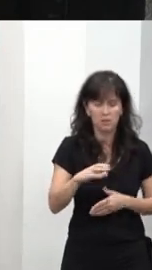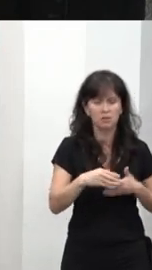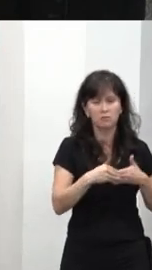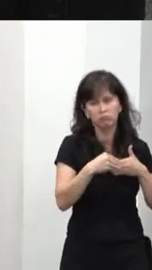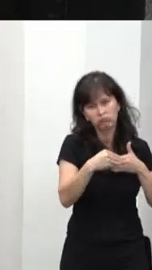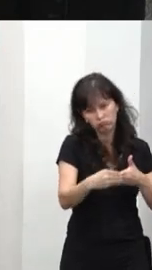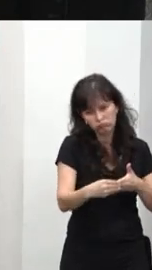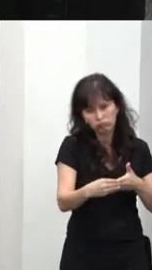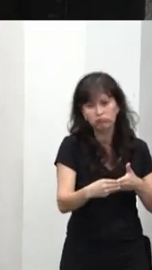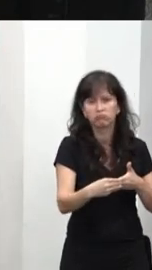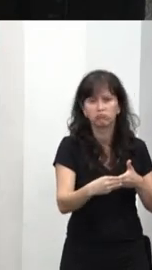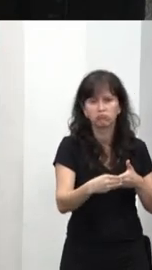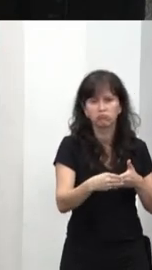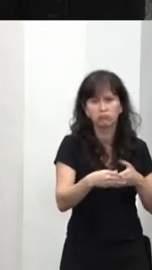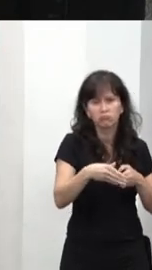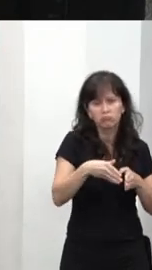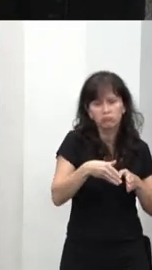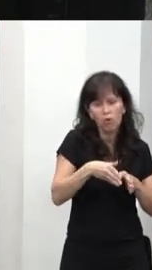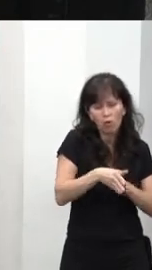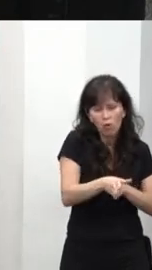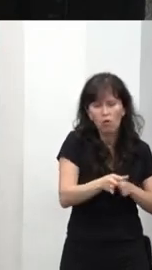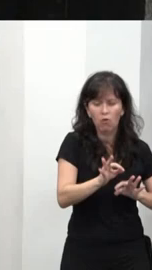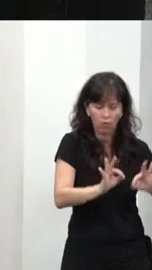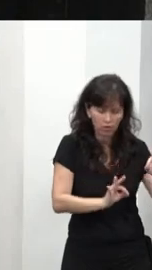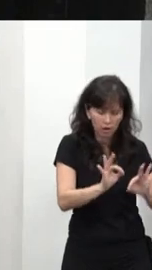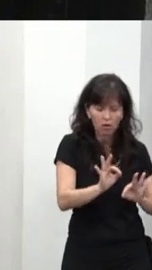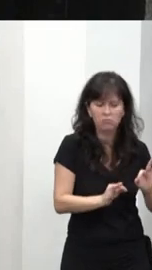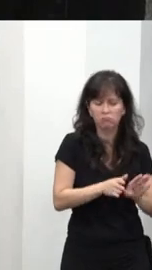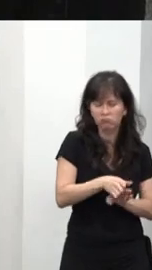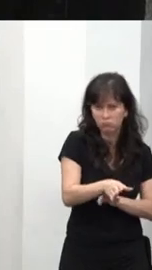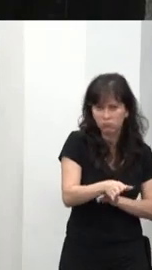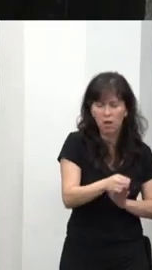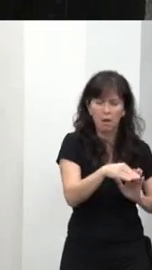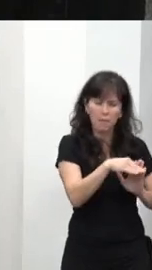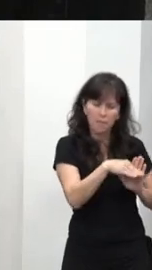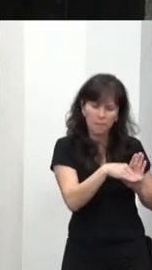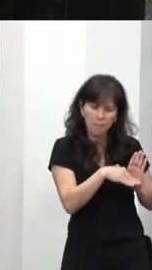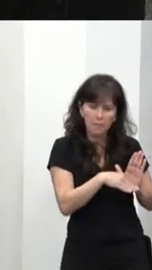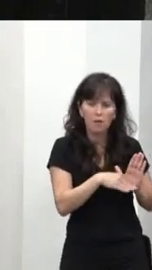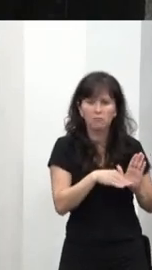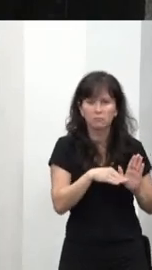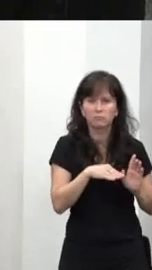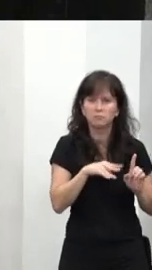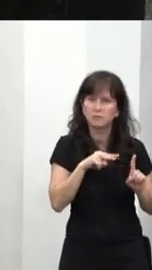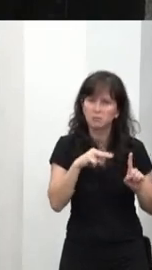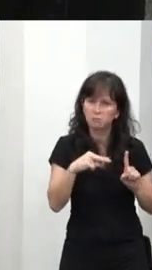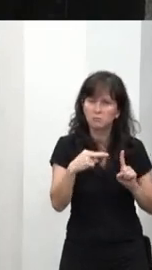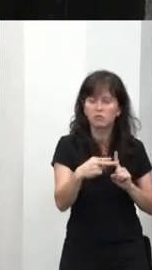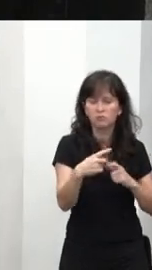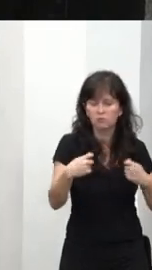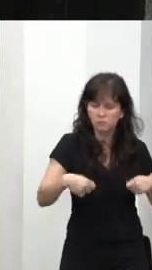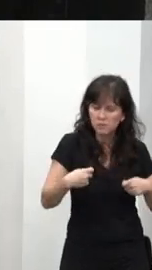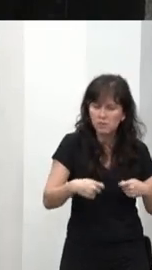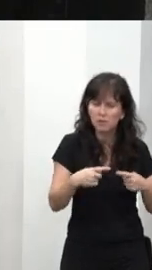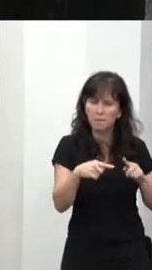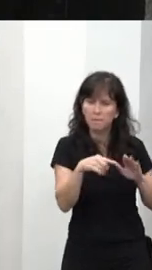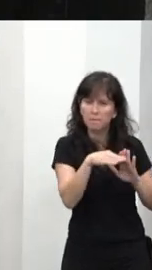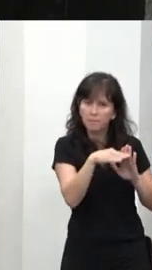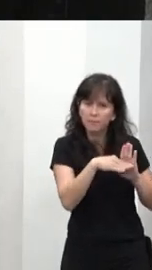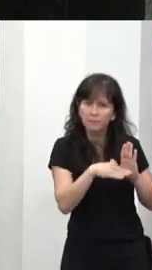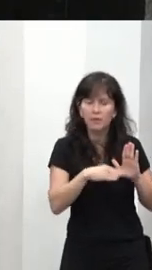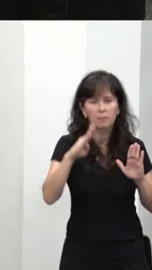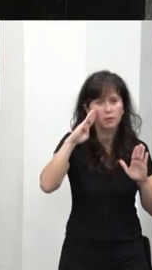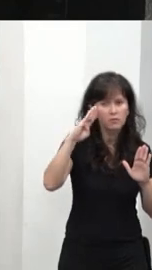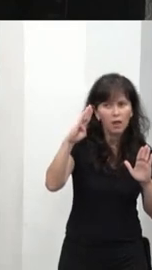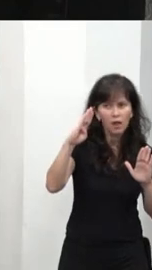alguns nortes ou SUS de indicativos de perspectivas que devem ser construídas o que que é diretriz o que que é